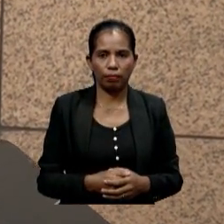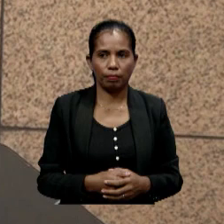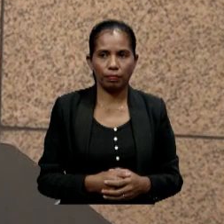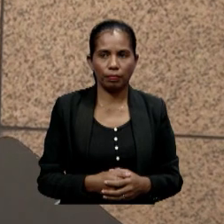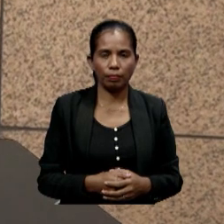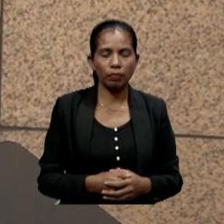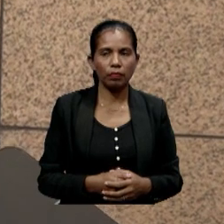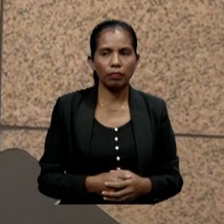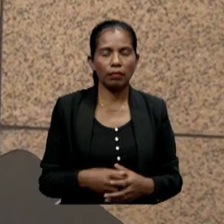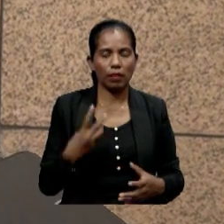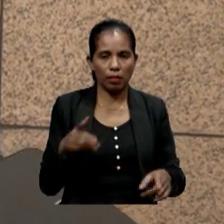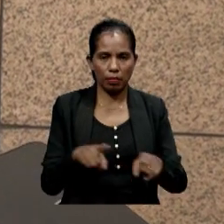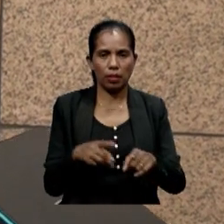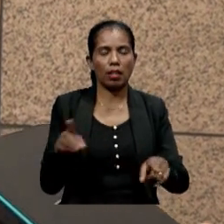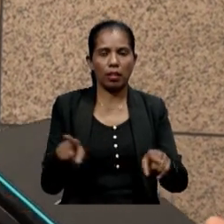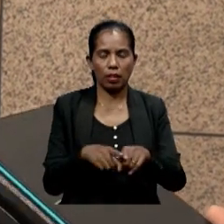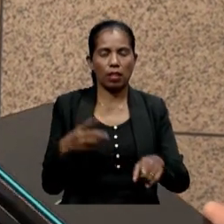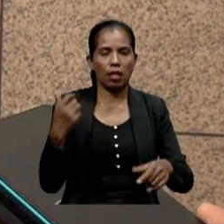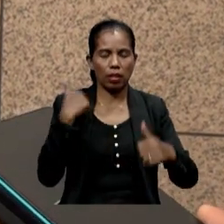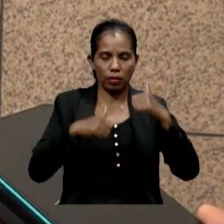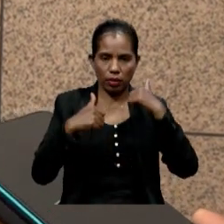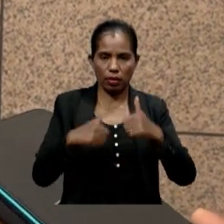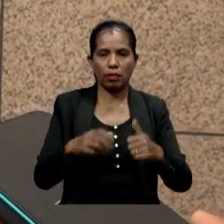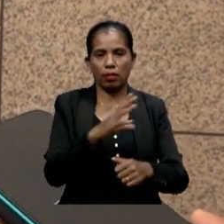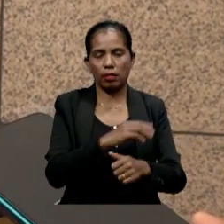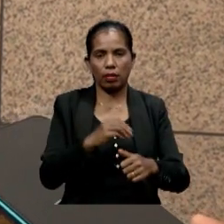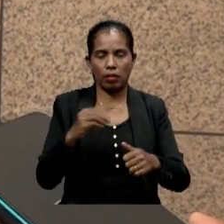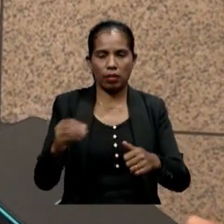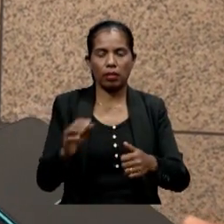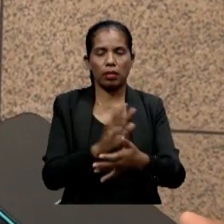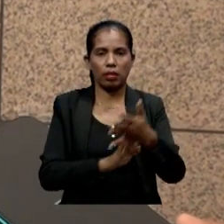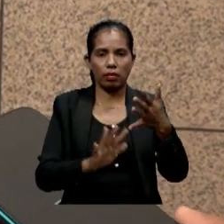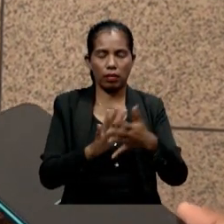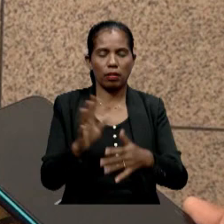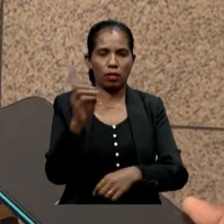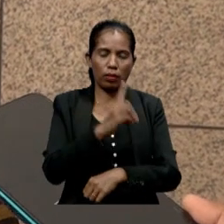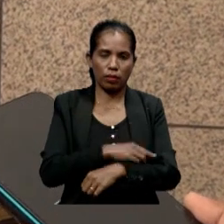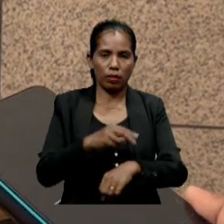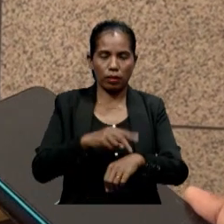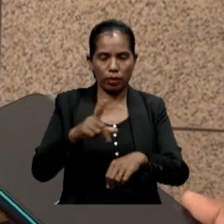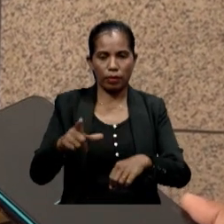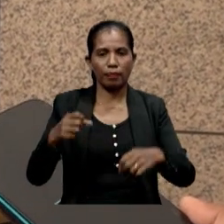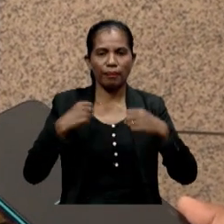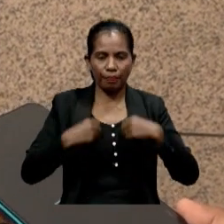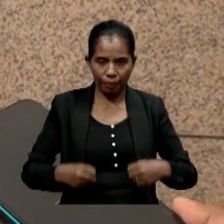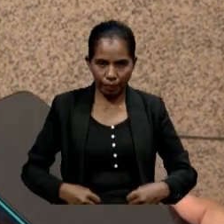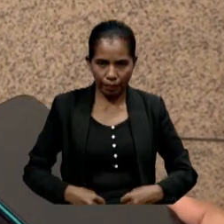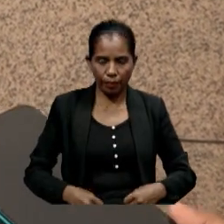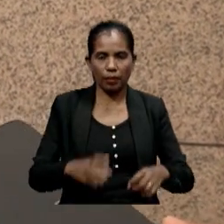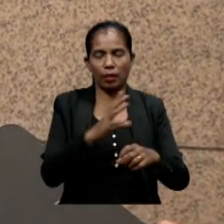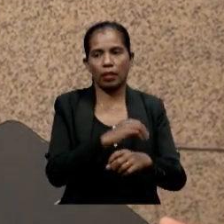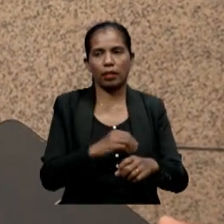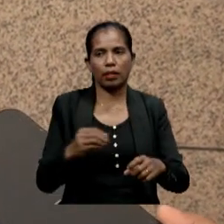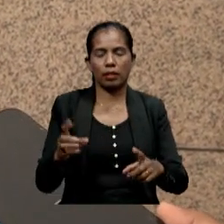celebramos nessa atividade ida ba a celebração Loro Nacional Saúde na BMACA se celebra